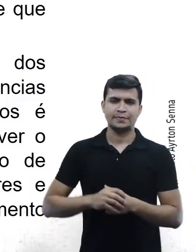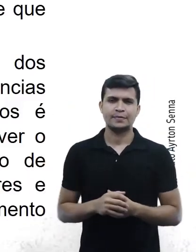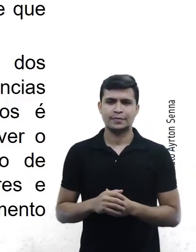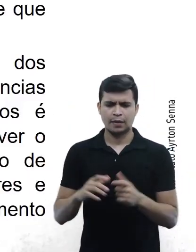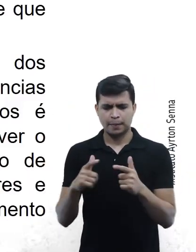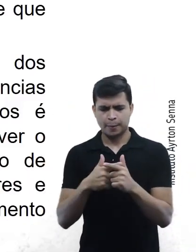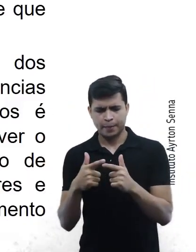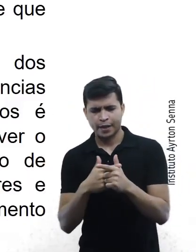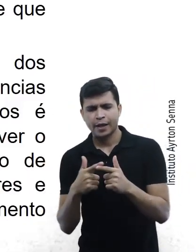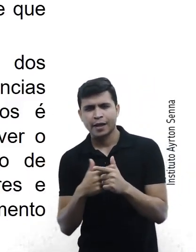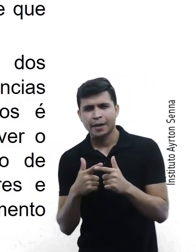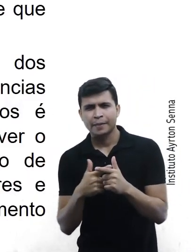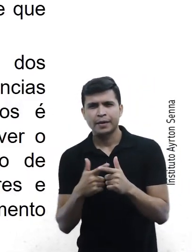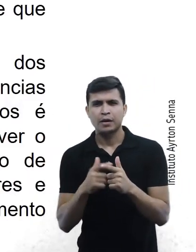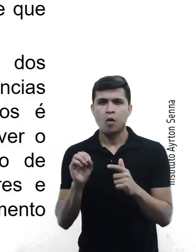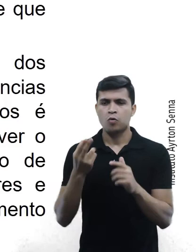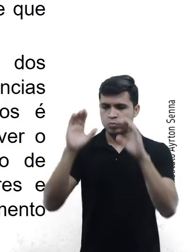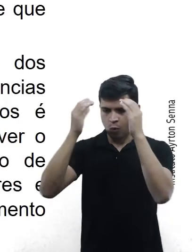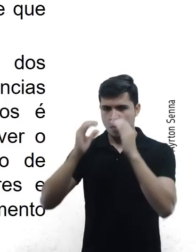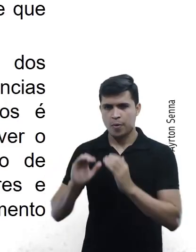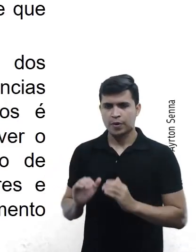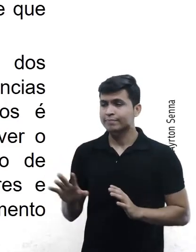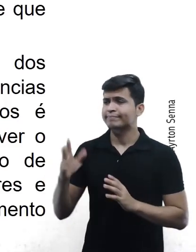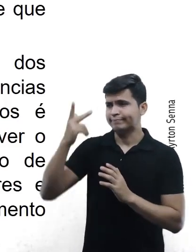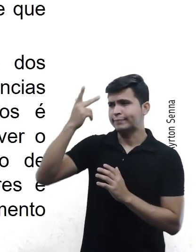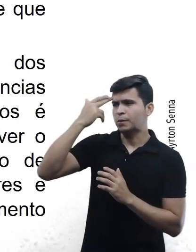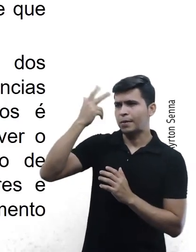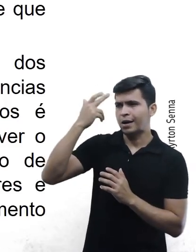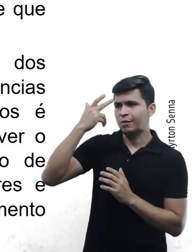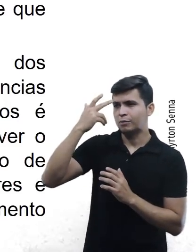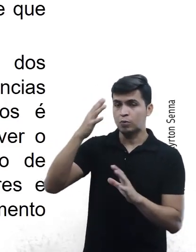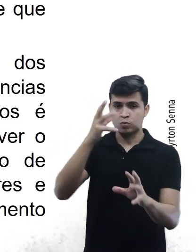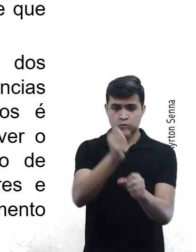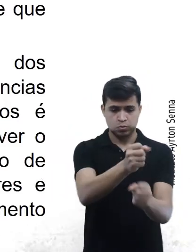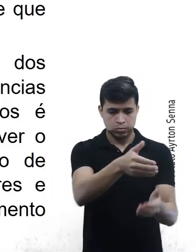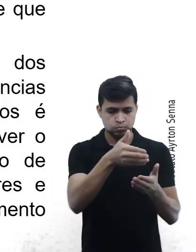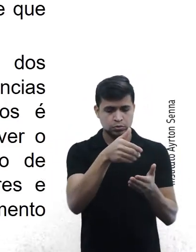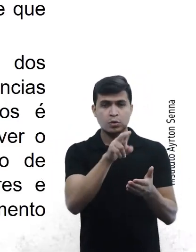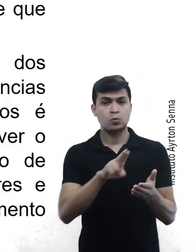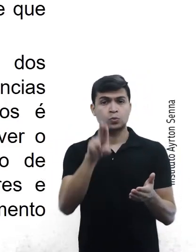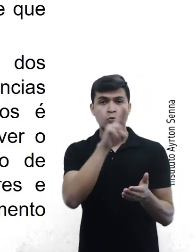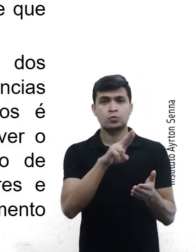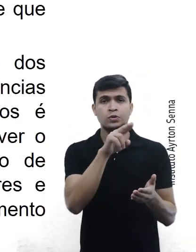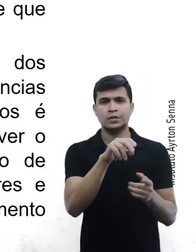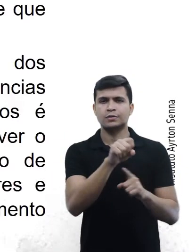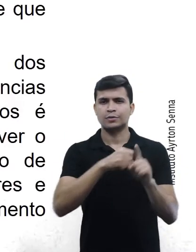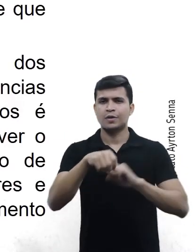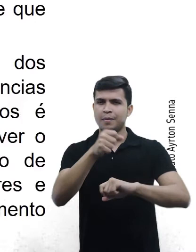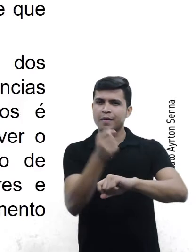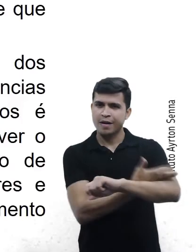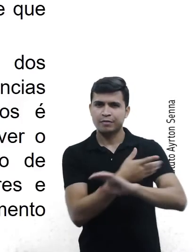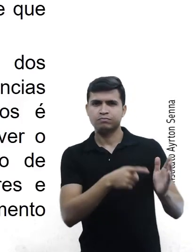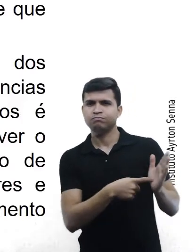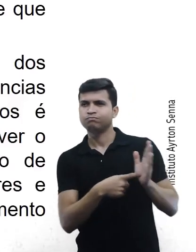Não justificar problemas ou naturalizar o comportamento dos estudantes usando os resultados da avaliação das